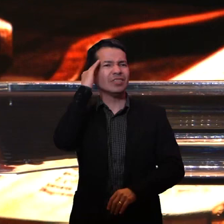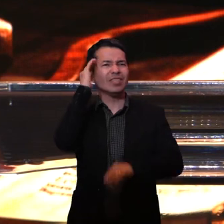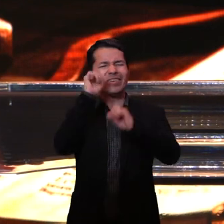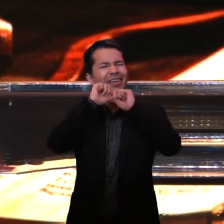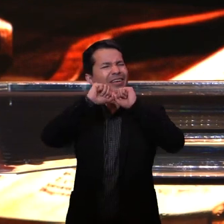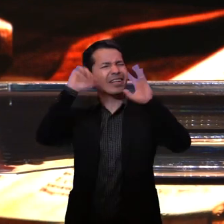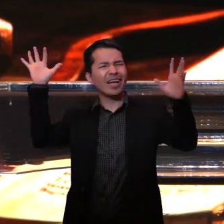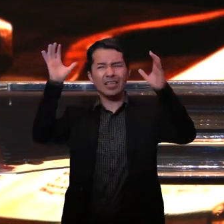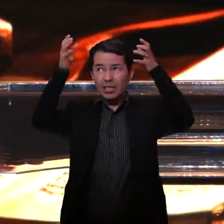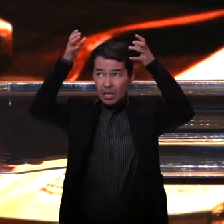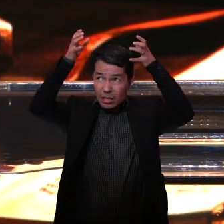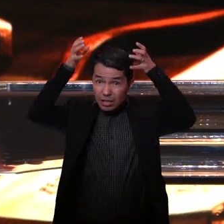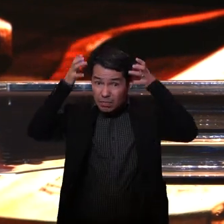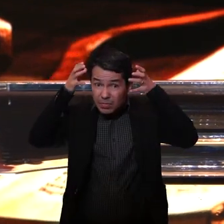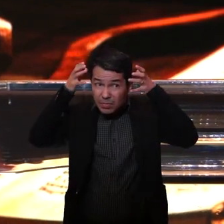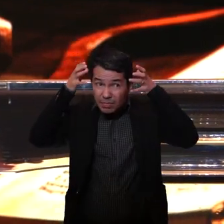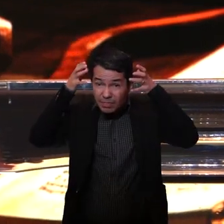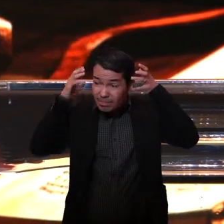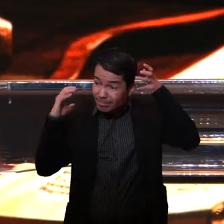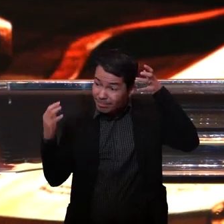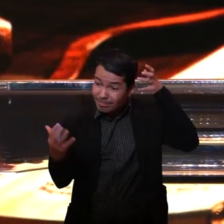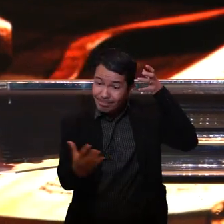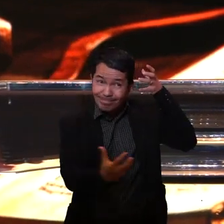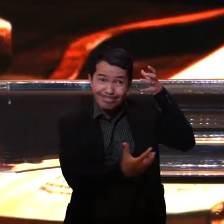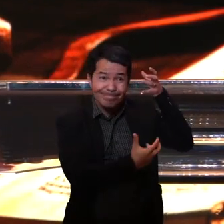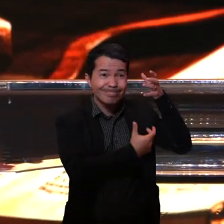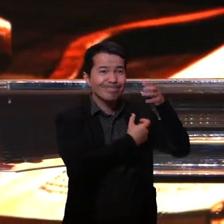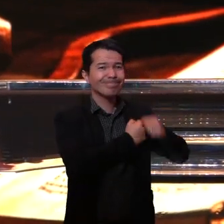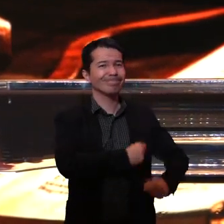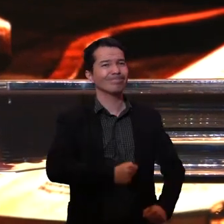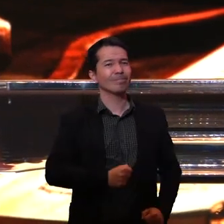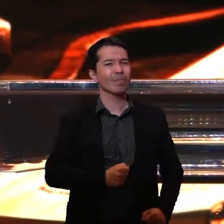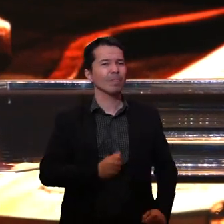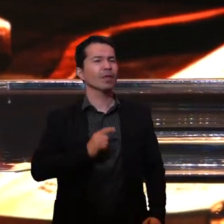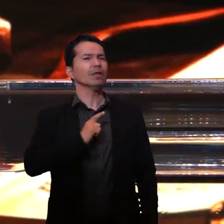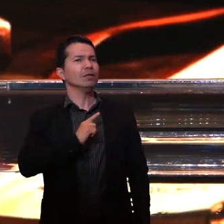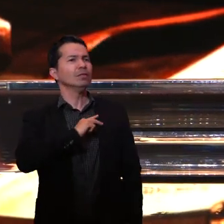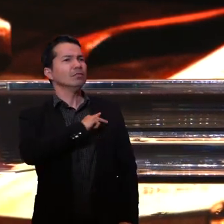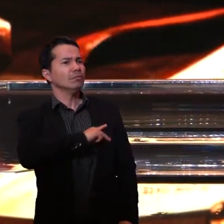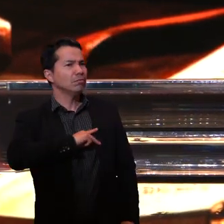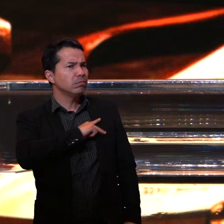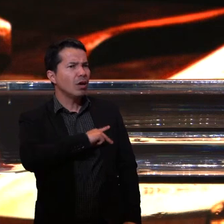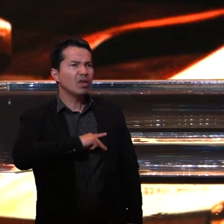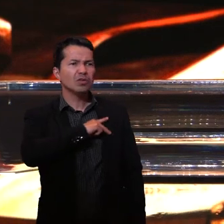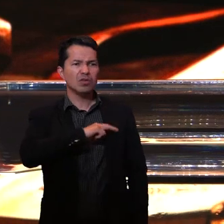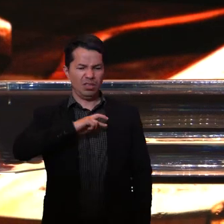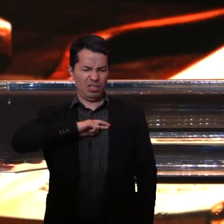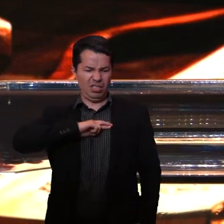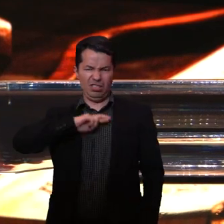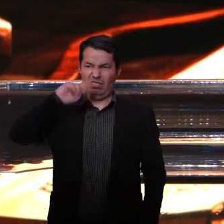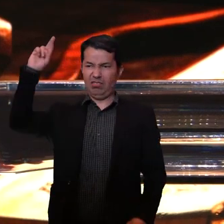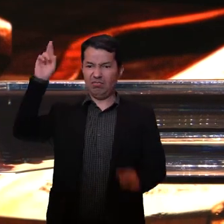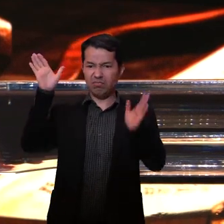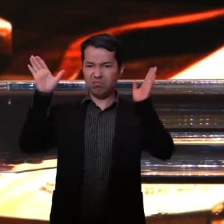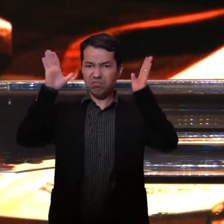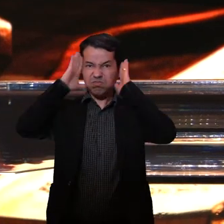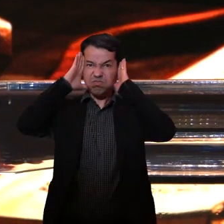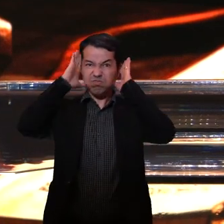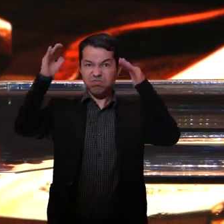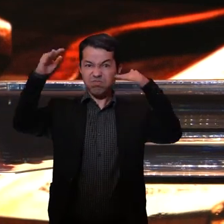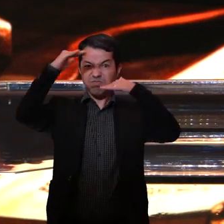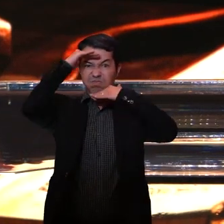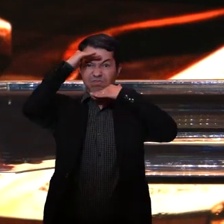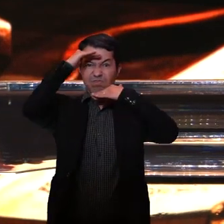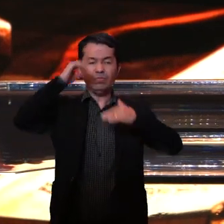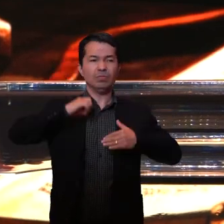fazia tudo certo aos seus olhos, tentando cumprir a lei, Deus fala para ele: você é um